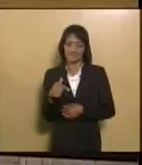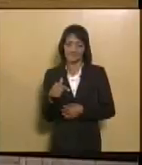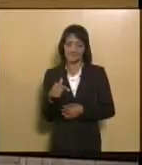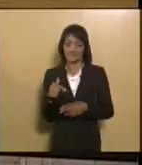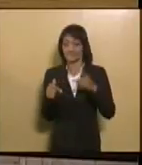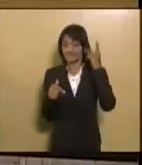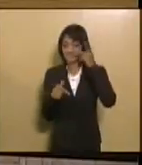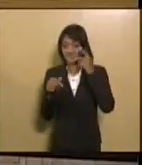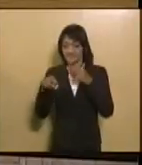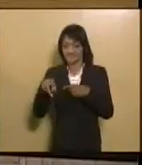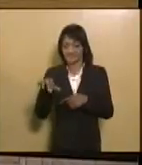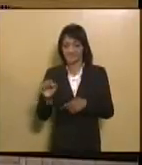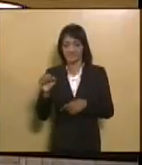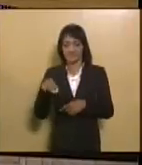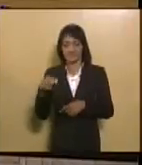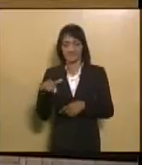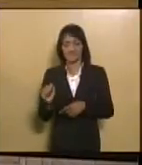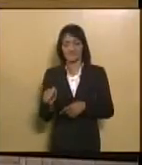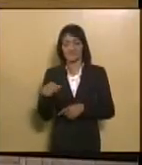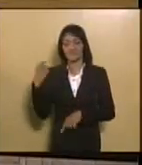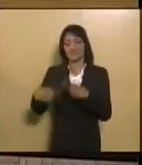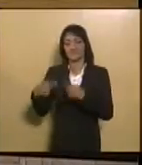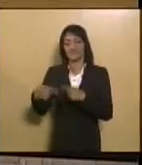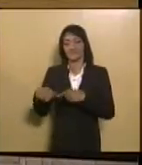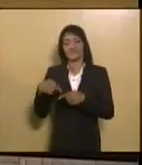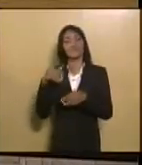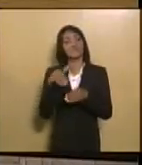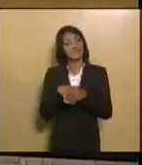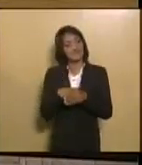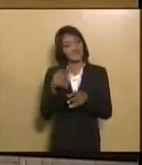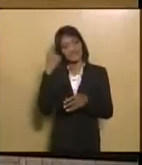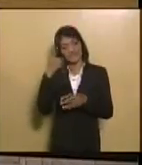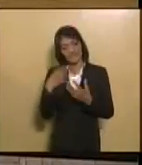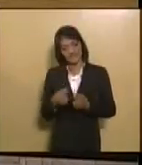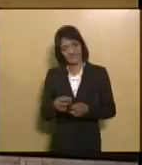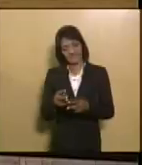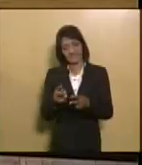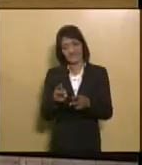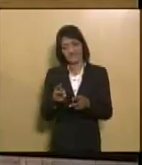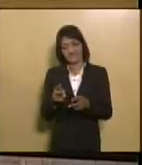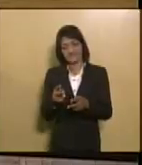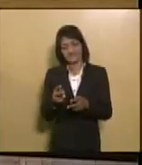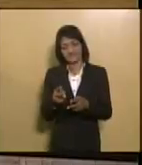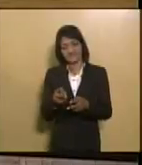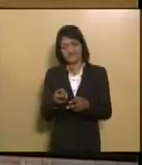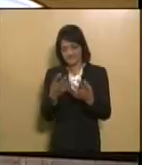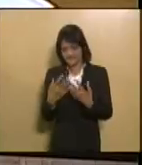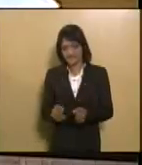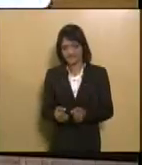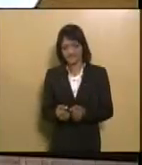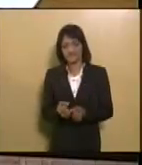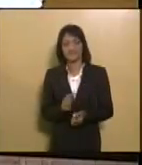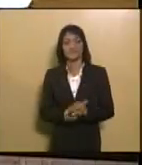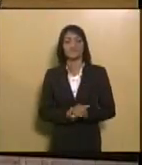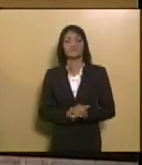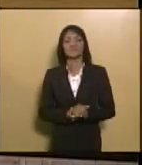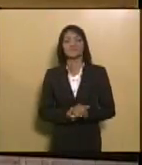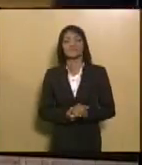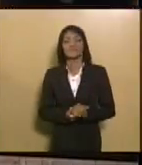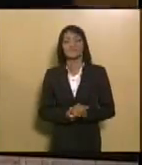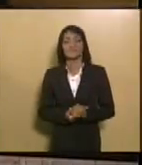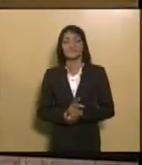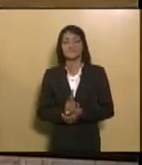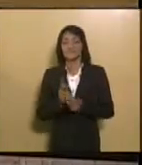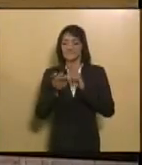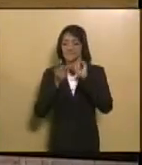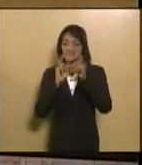587/2017, de deputada Maria Mendonça. Em discussão, em votação, os deputados que aprovam, permanecem os aprovados. Ainda